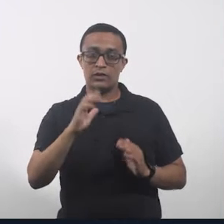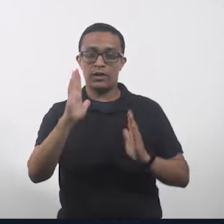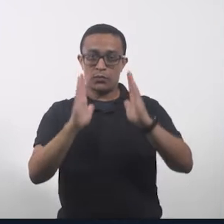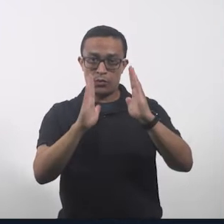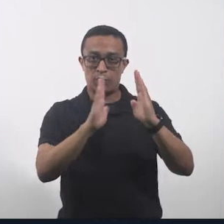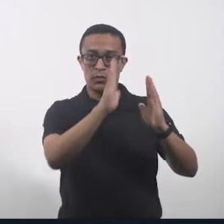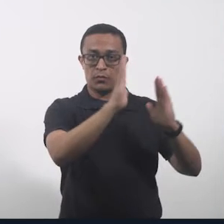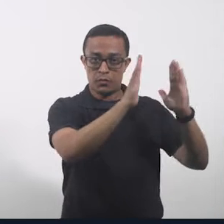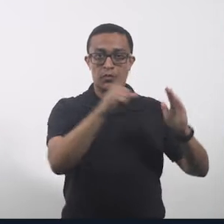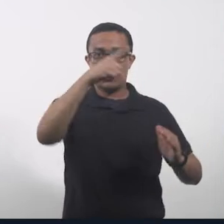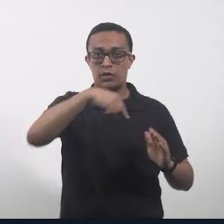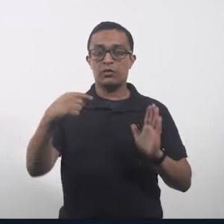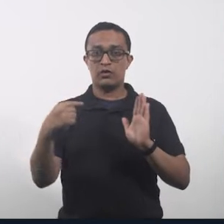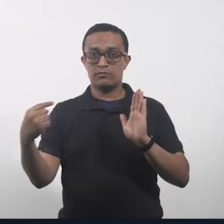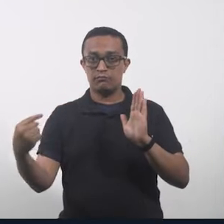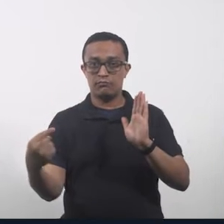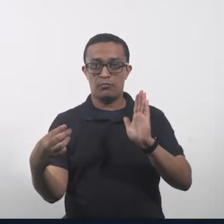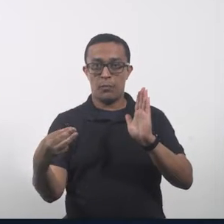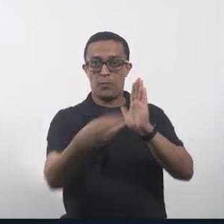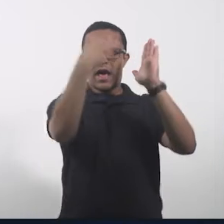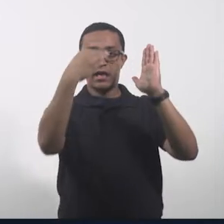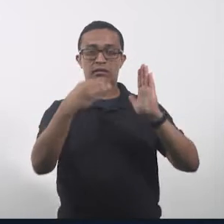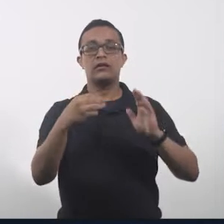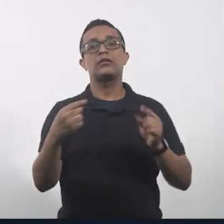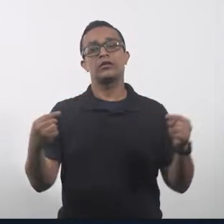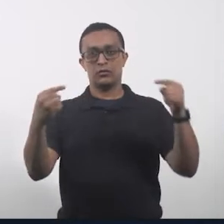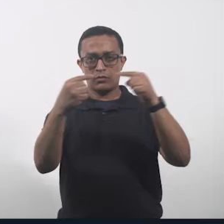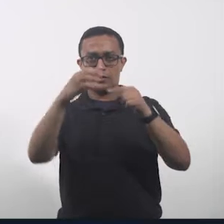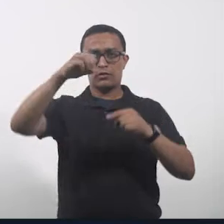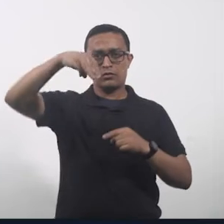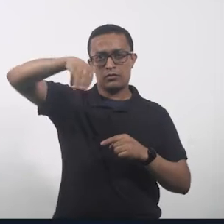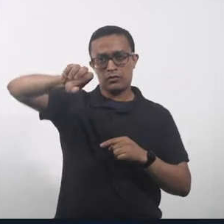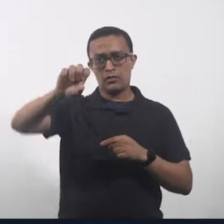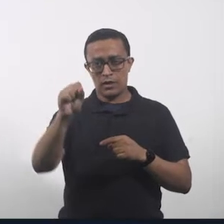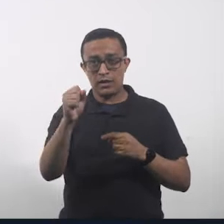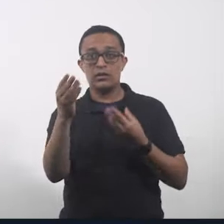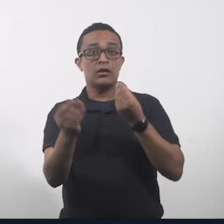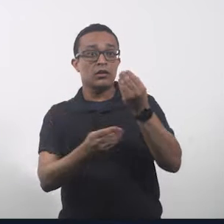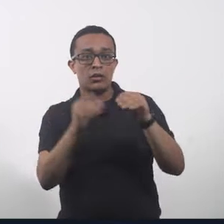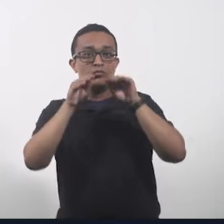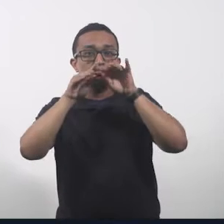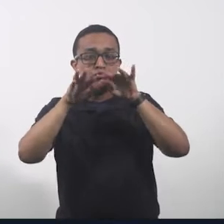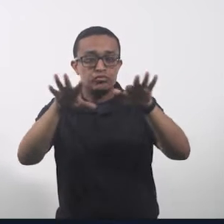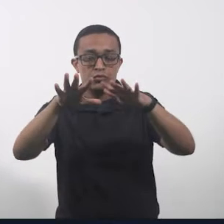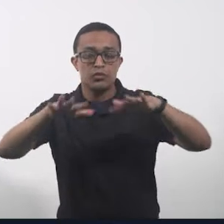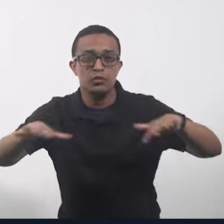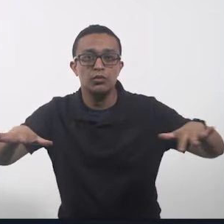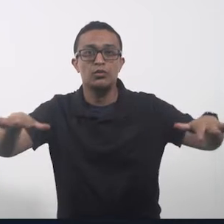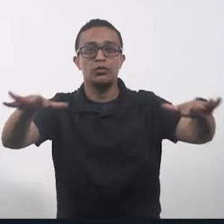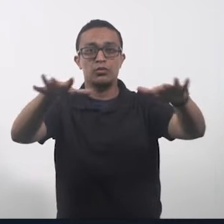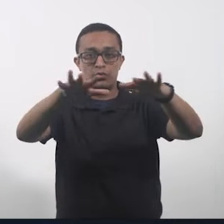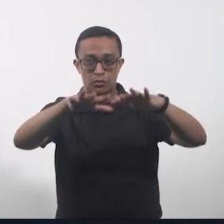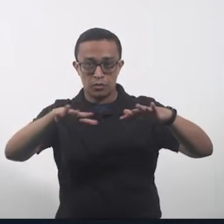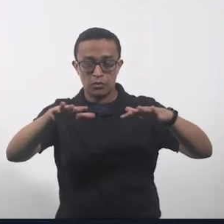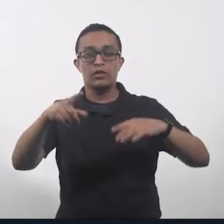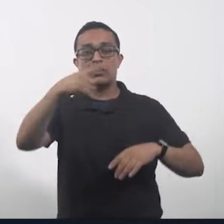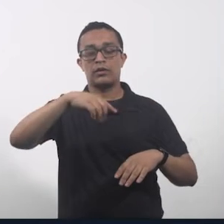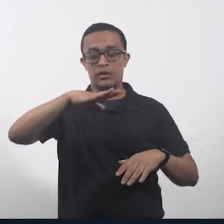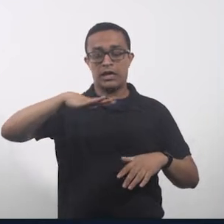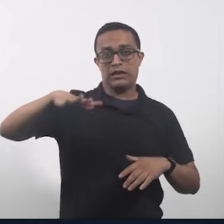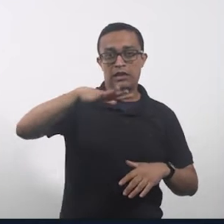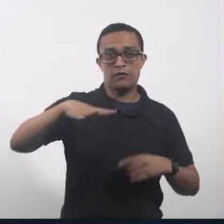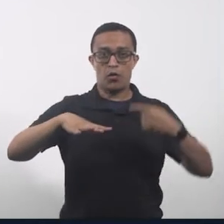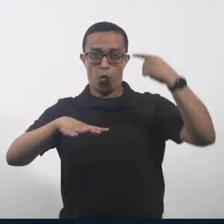metas determinadas pela OMS para que a gente classifique os níveis de transmissão comunitária. Nós marcamos, então, o nível 1